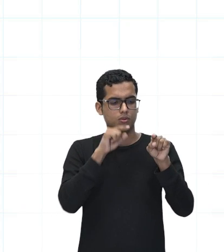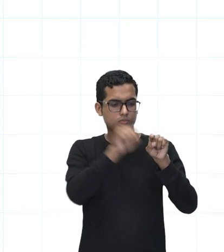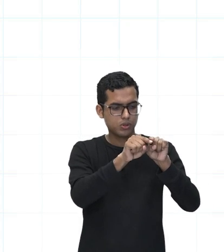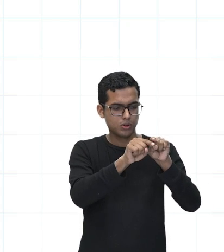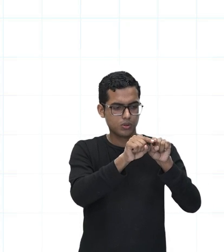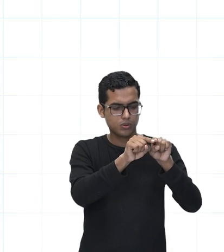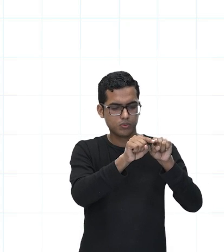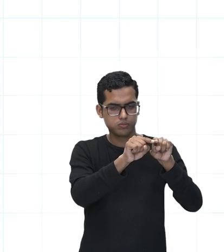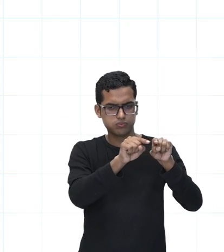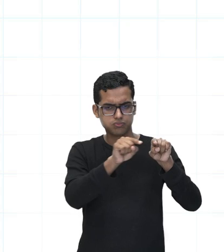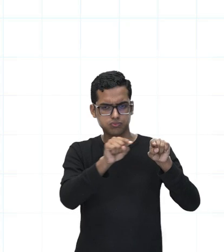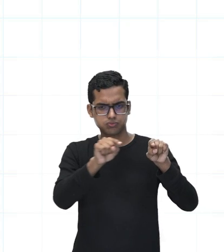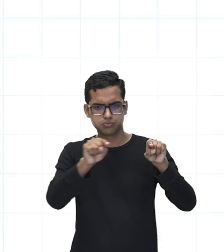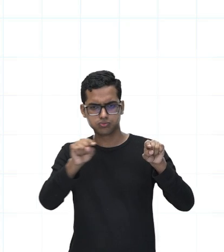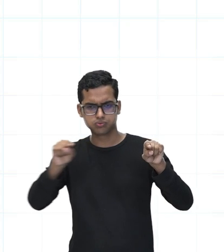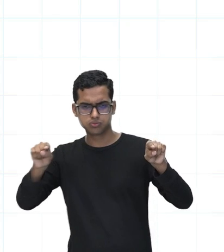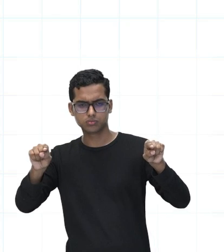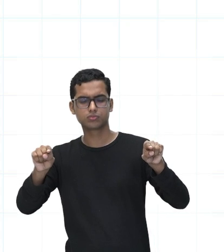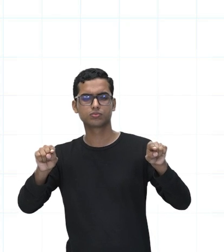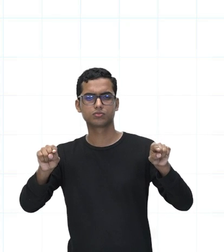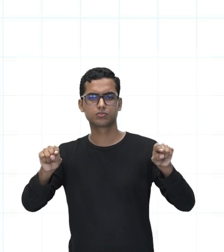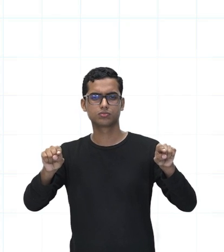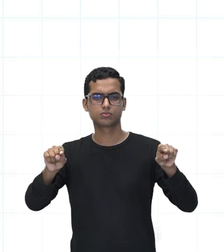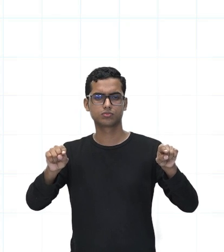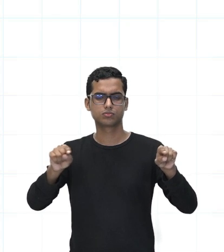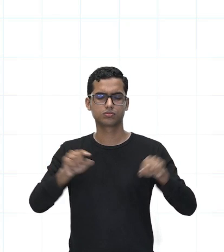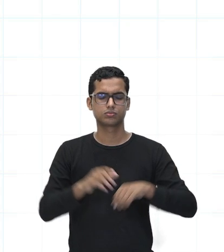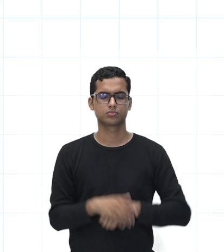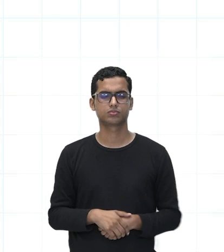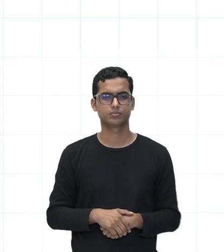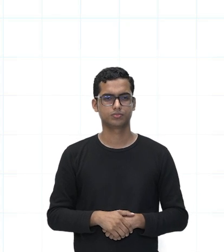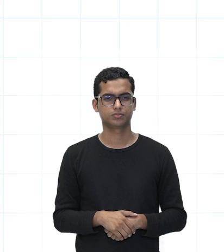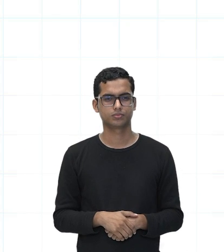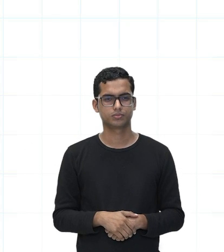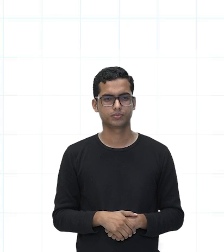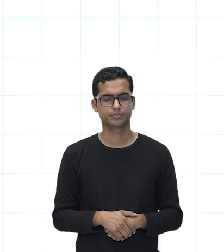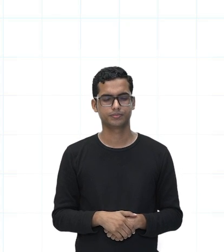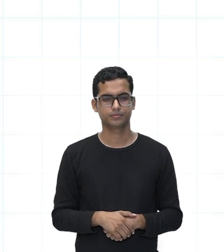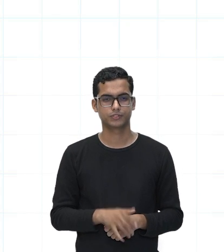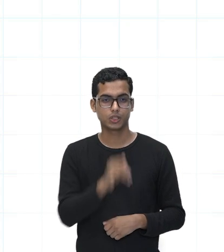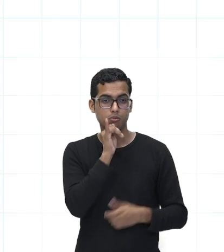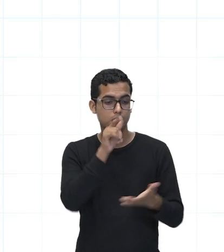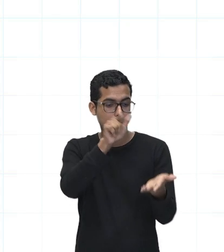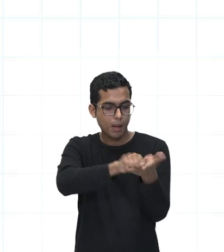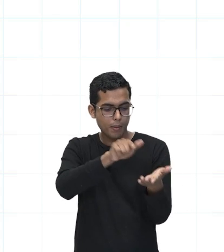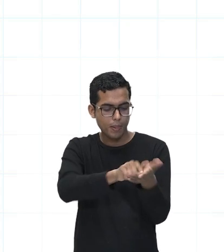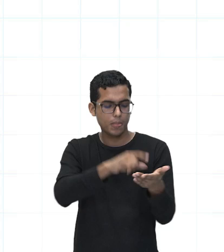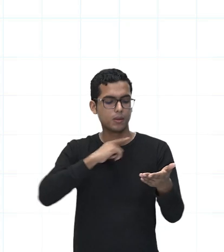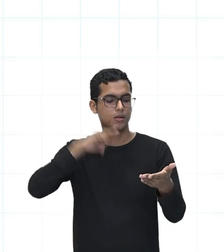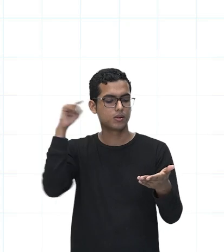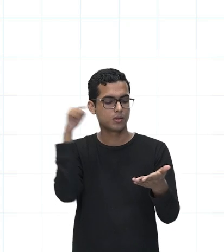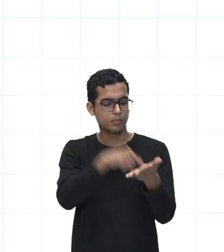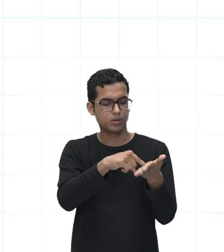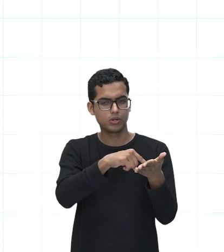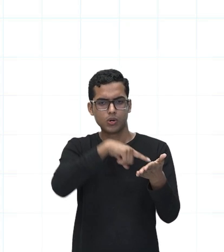um lápis, coloca no papel e faz um ponto. A partir daí, como você arrasta o lápis, surge uma linha, que pode ser uma